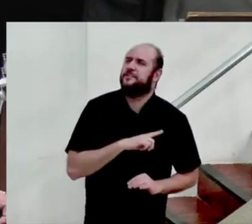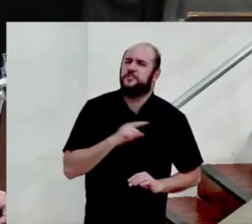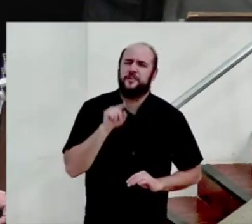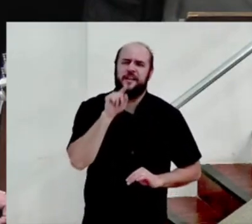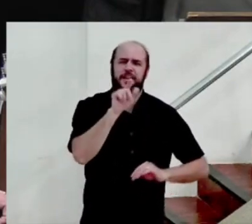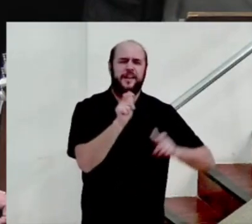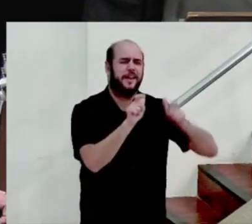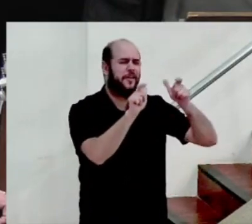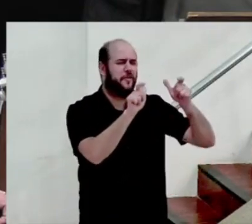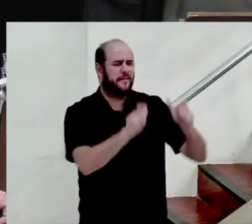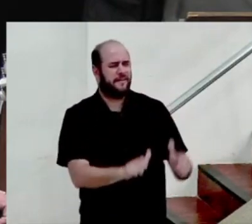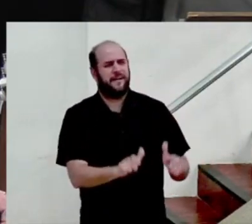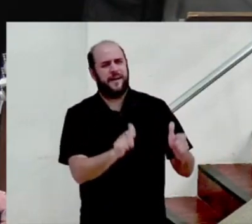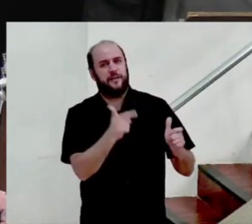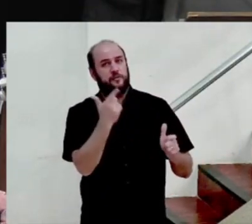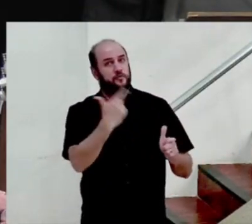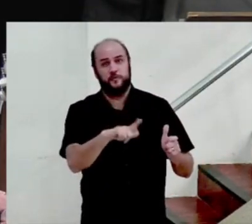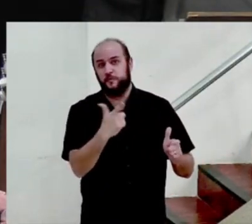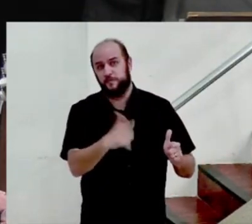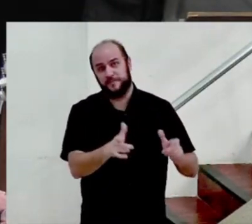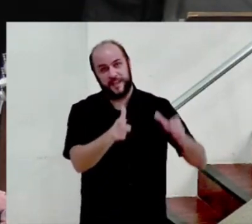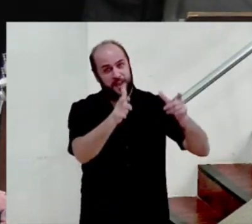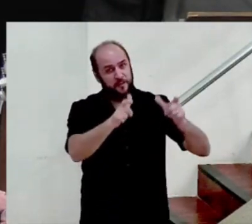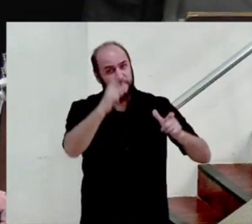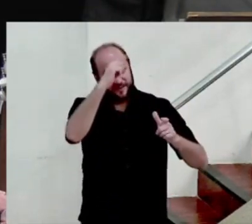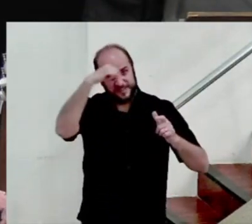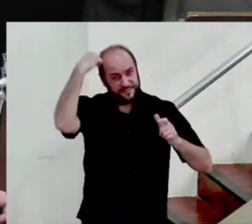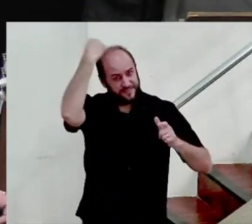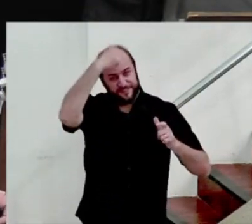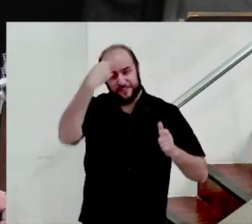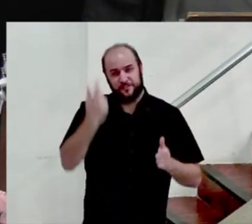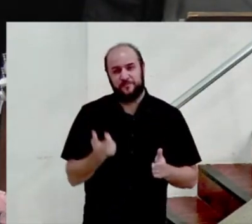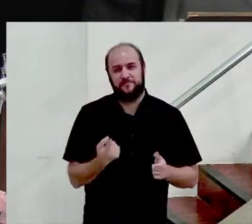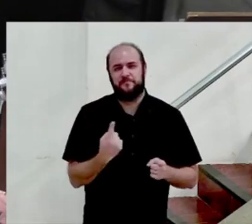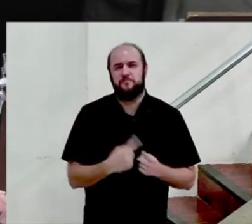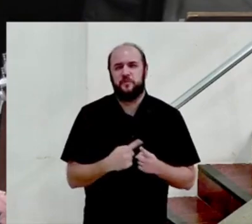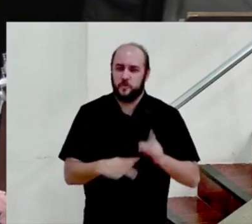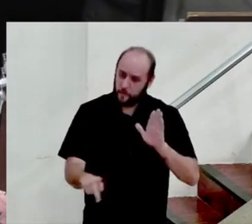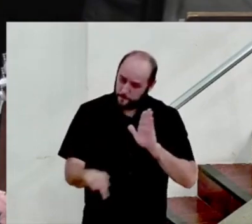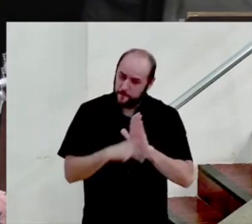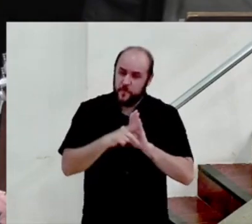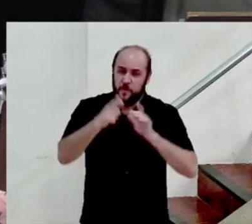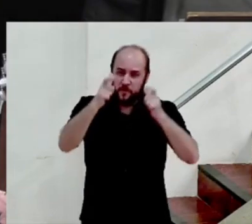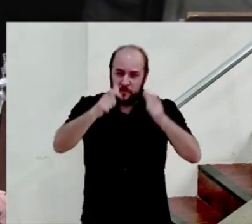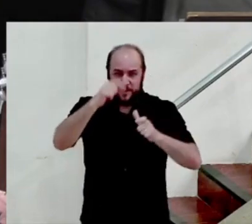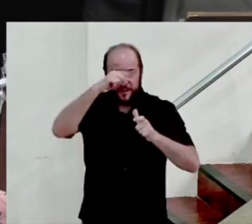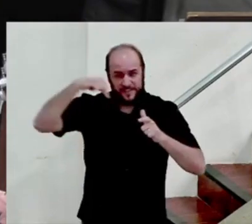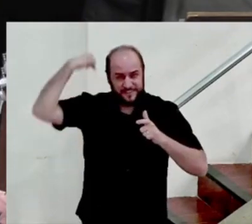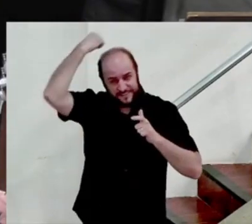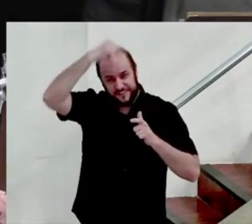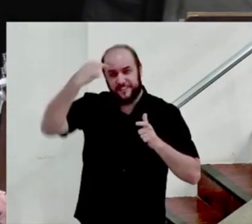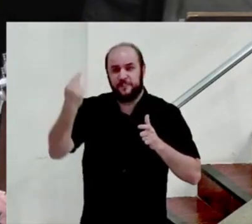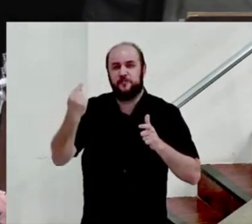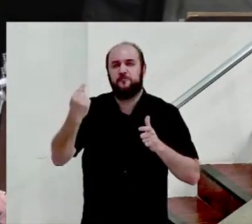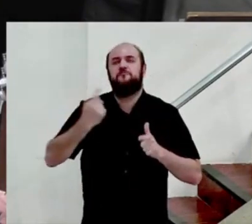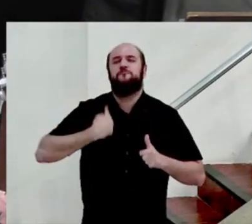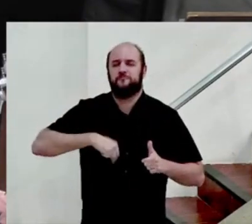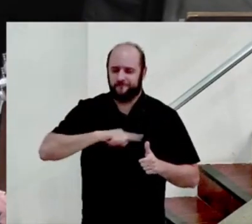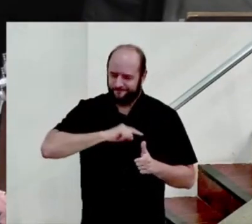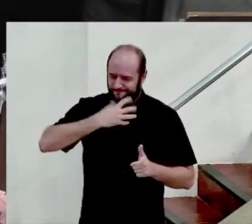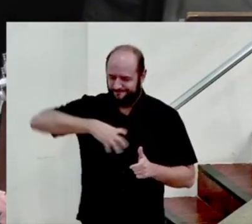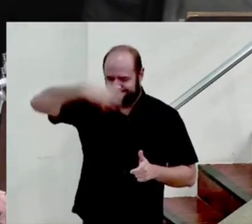lugar que não tem um santuário, porque o próprio santuário será o nosso Rei